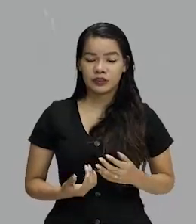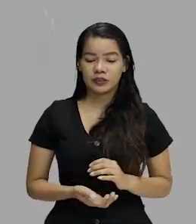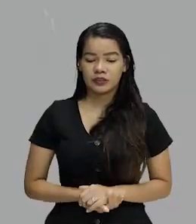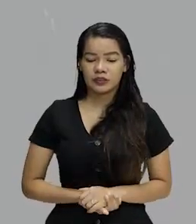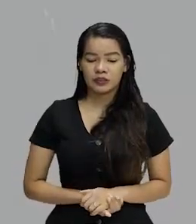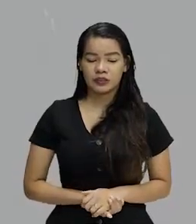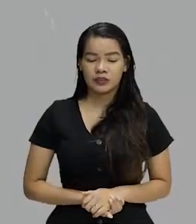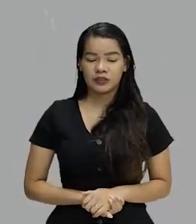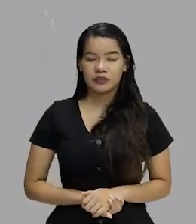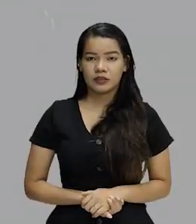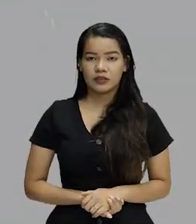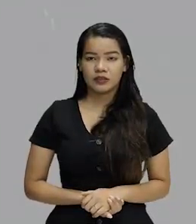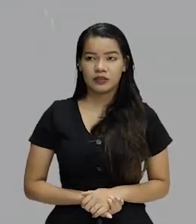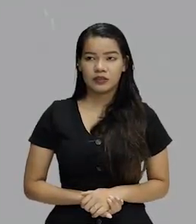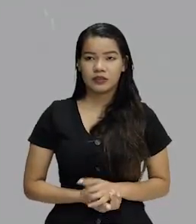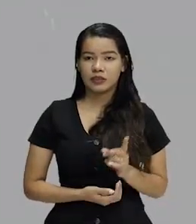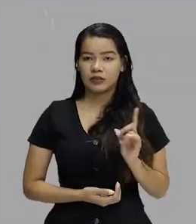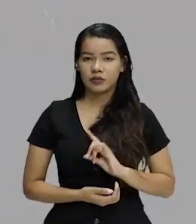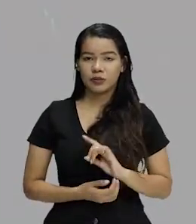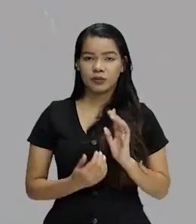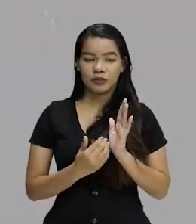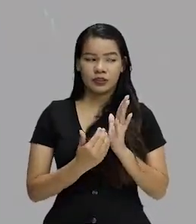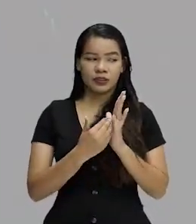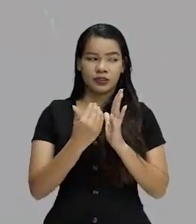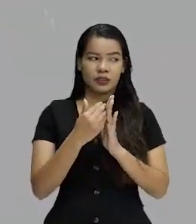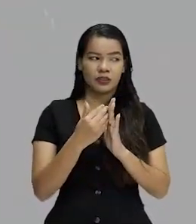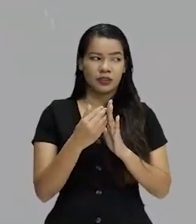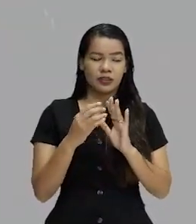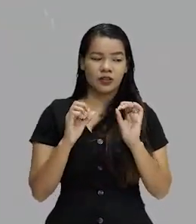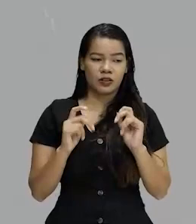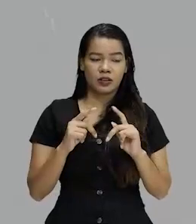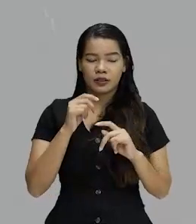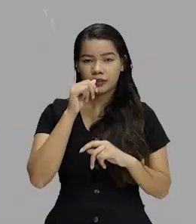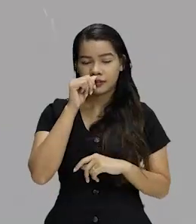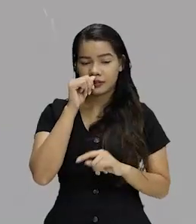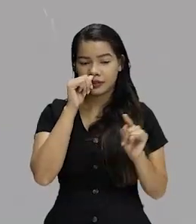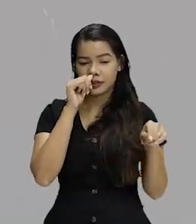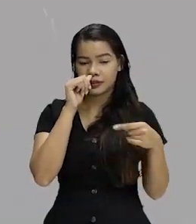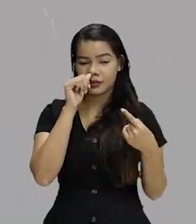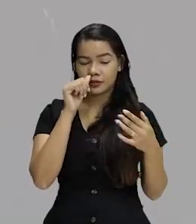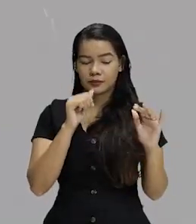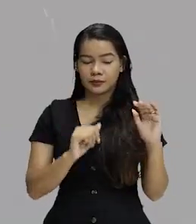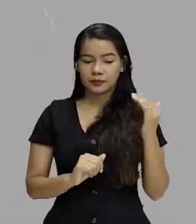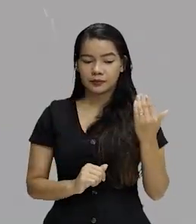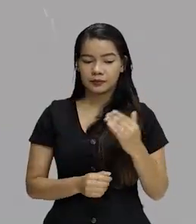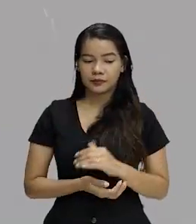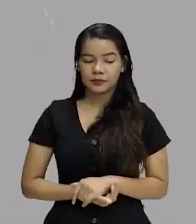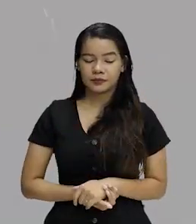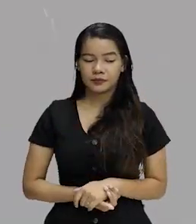no improviso, não foi algo planejado, por exemplo. Tá? Outra